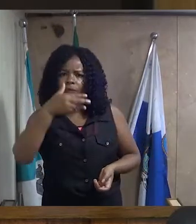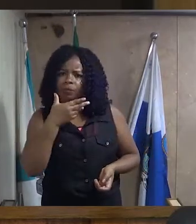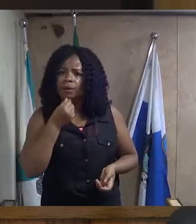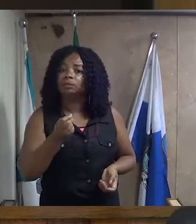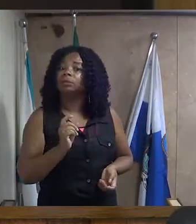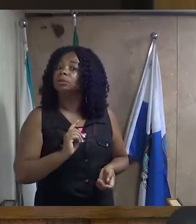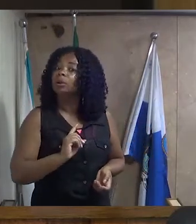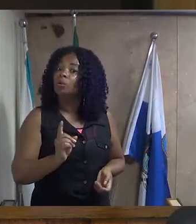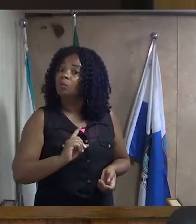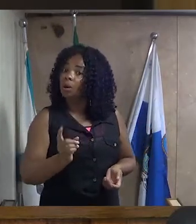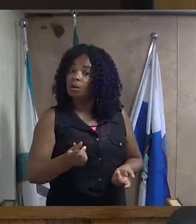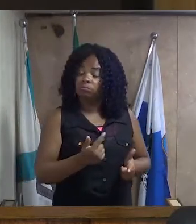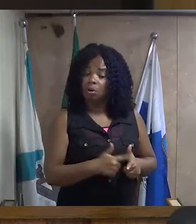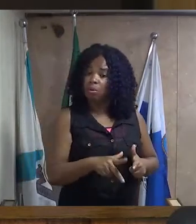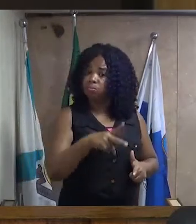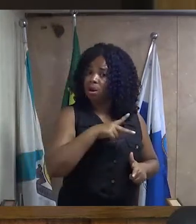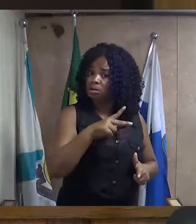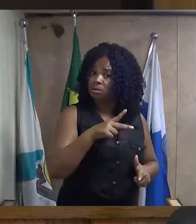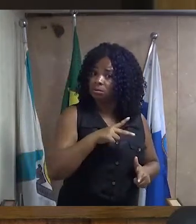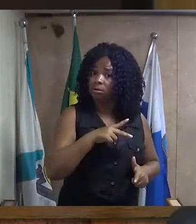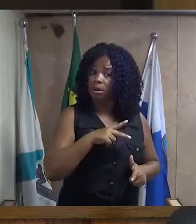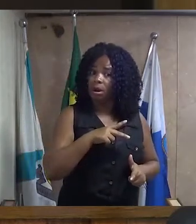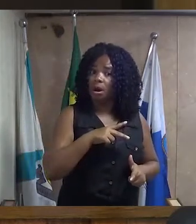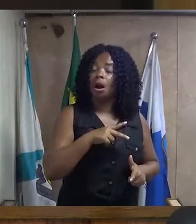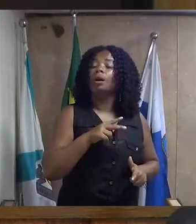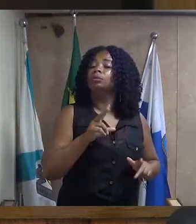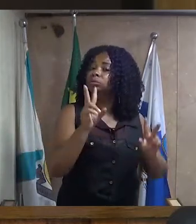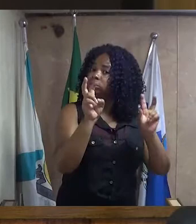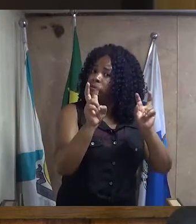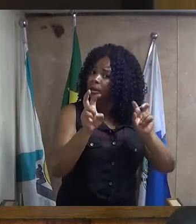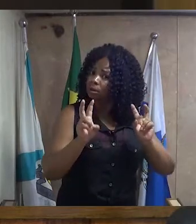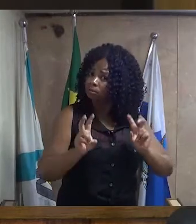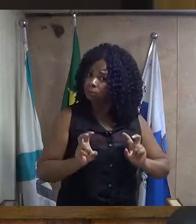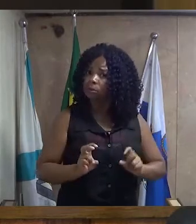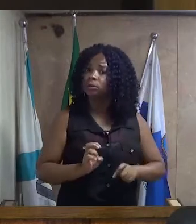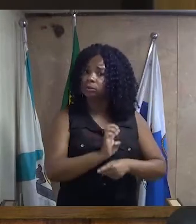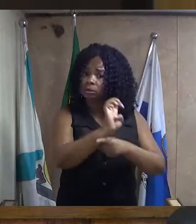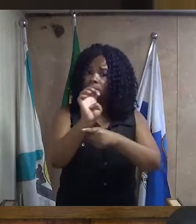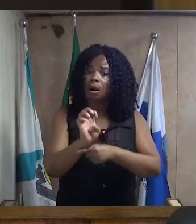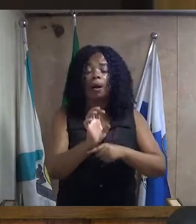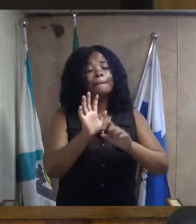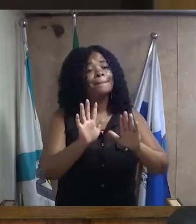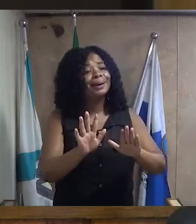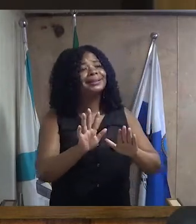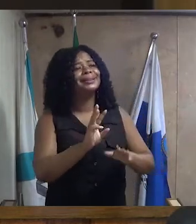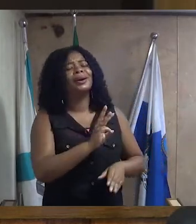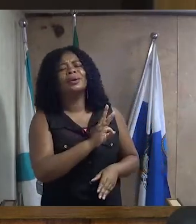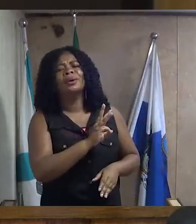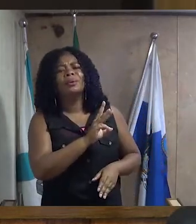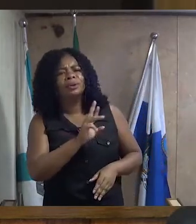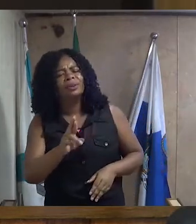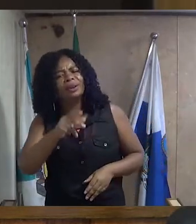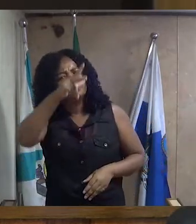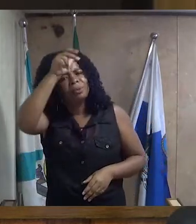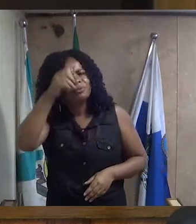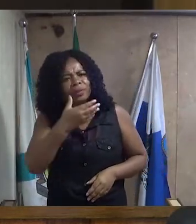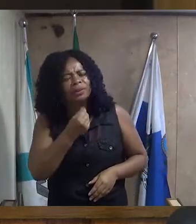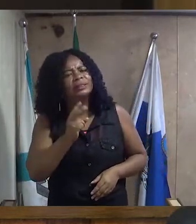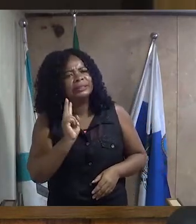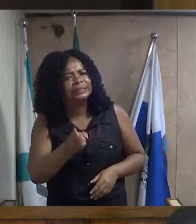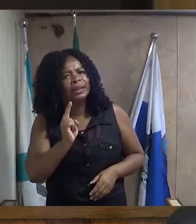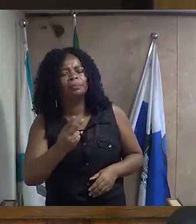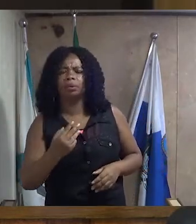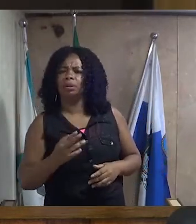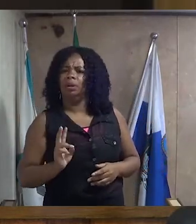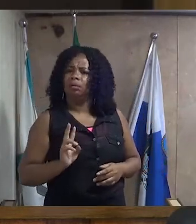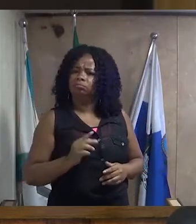é pertinente ao prefeito a cuidar dessas questões estaduais, mas como o prefeito está sempre à frente do problema,